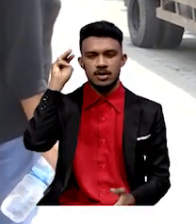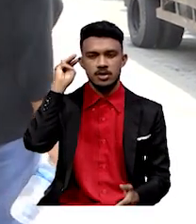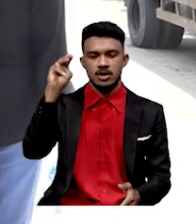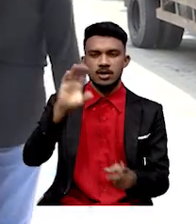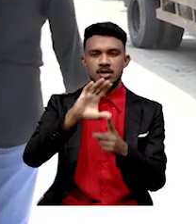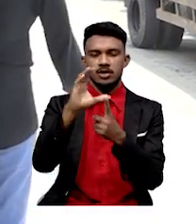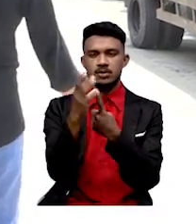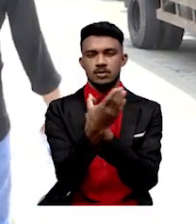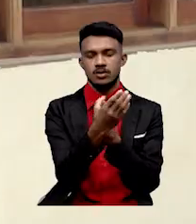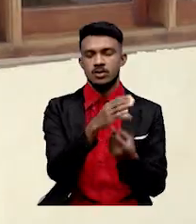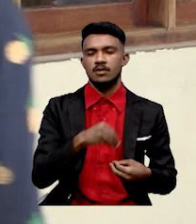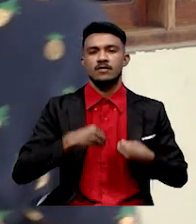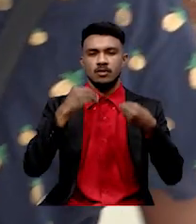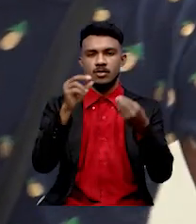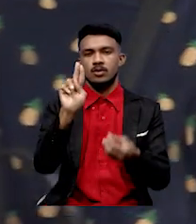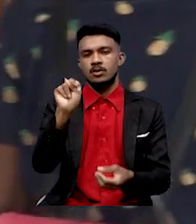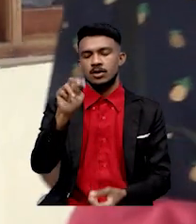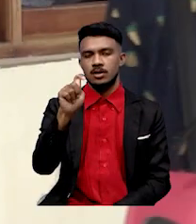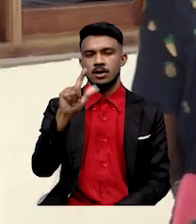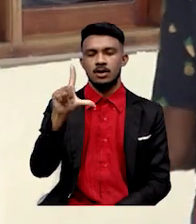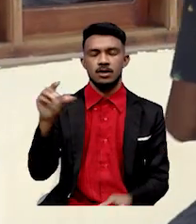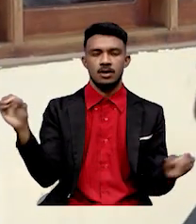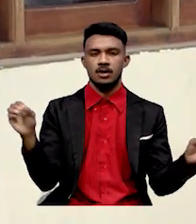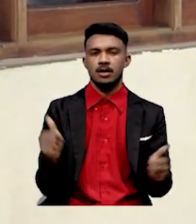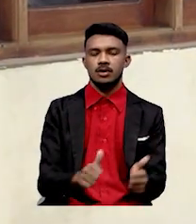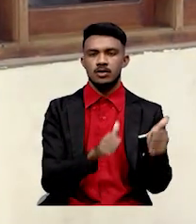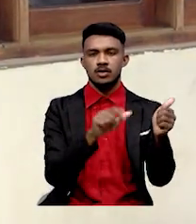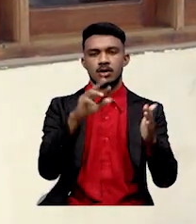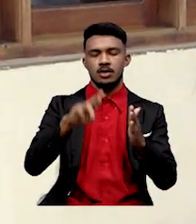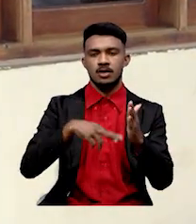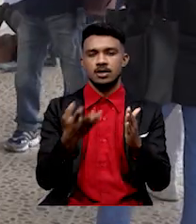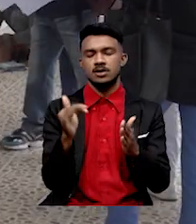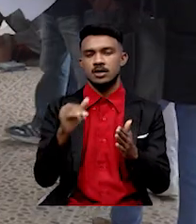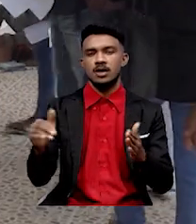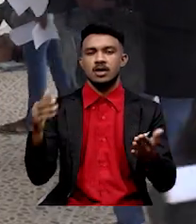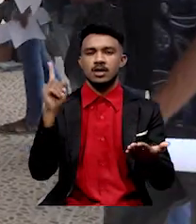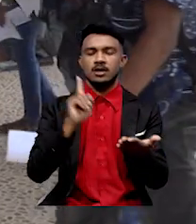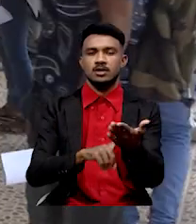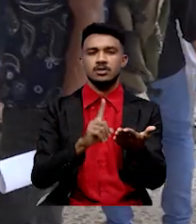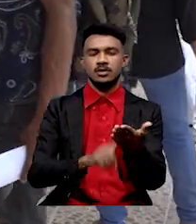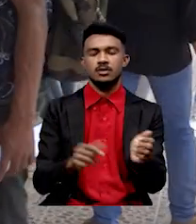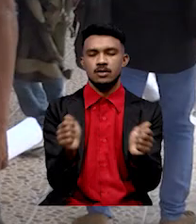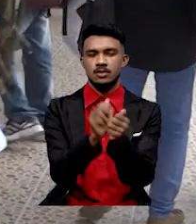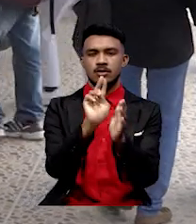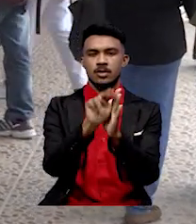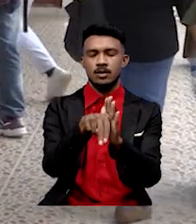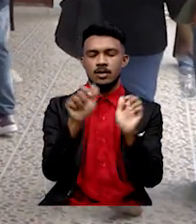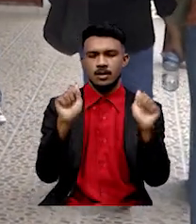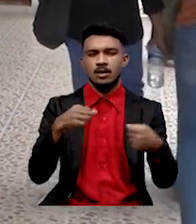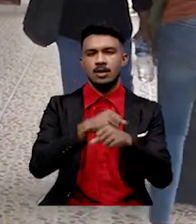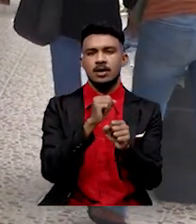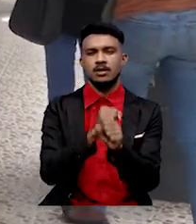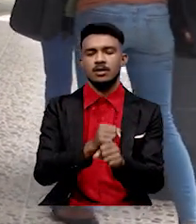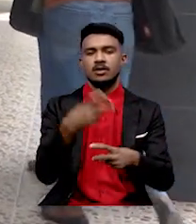Cultura, aloca a UNITELI, latuir proposta no antes de se discutir. O número no BOT bel prejudica o